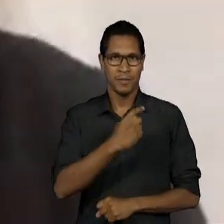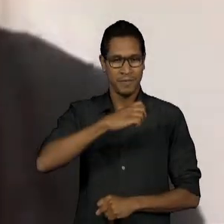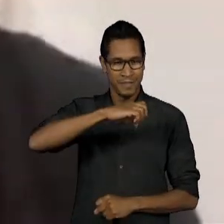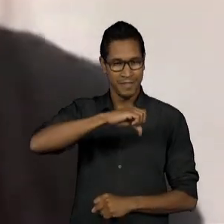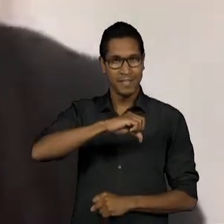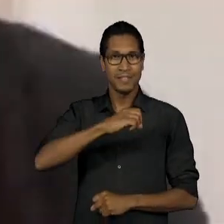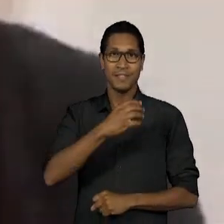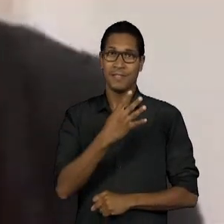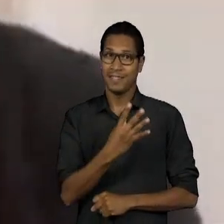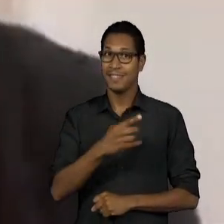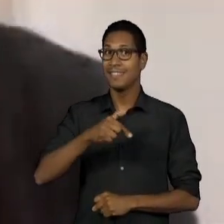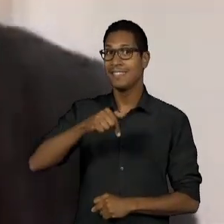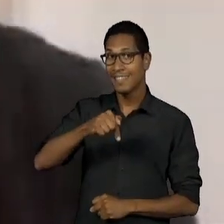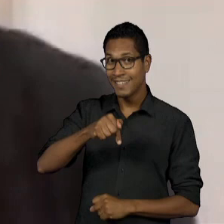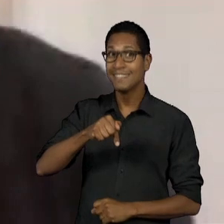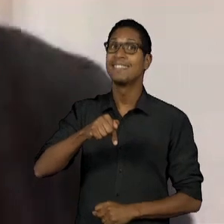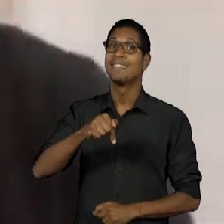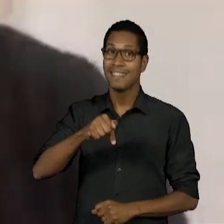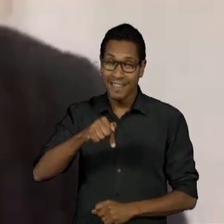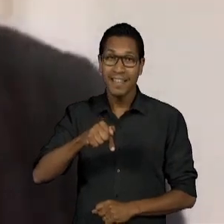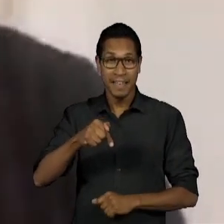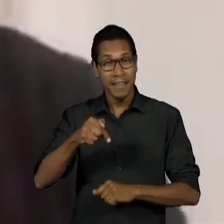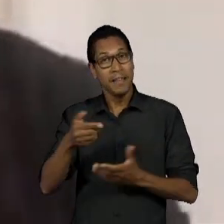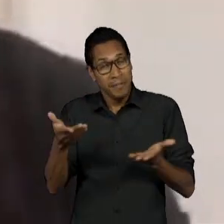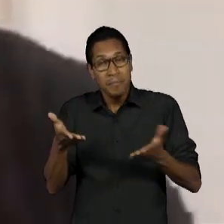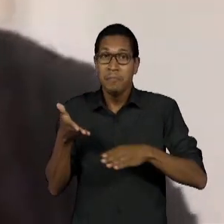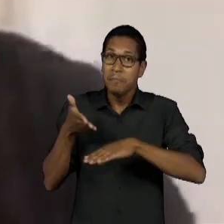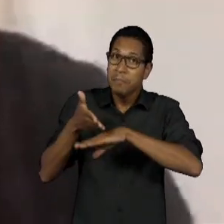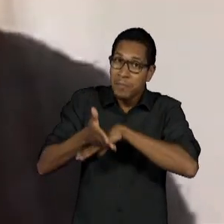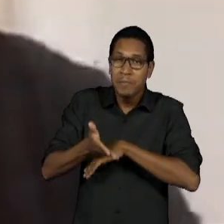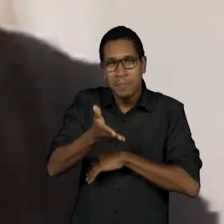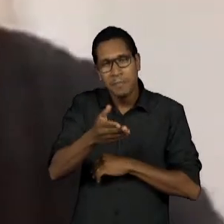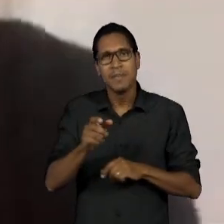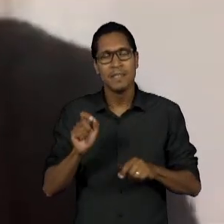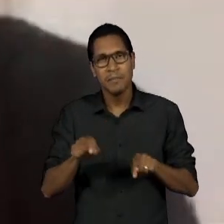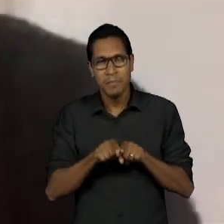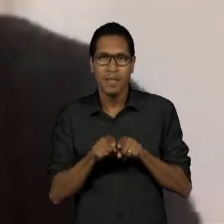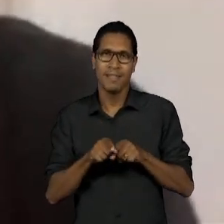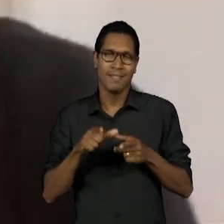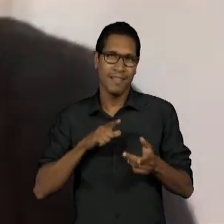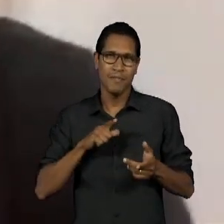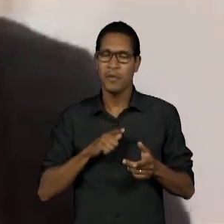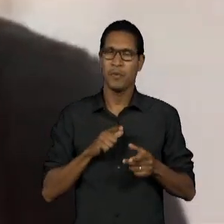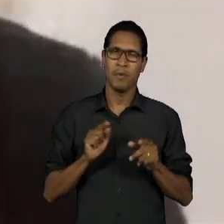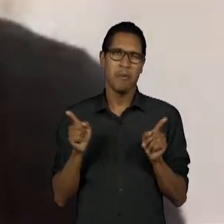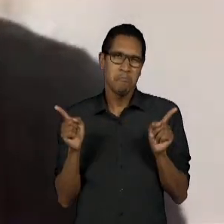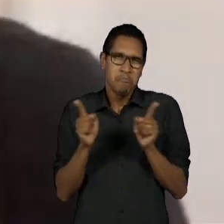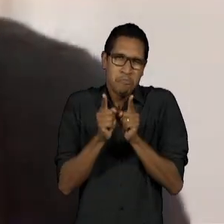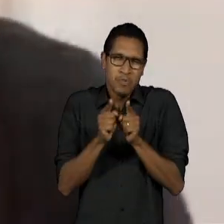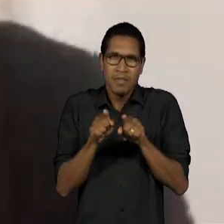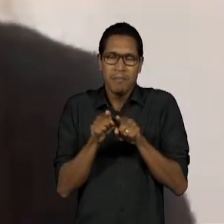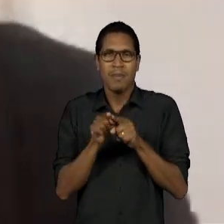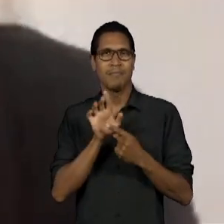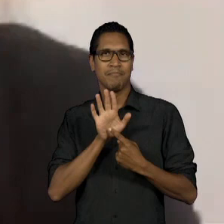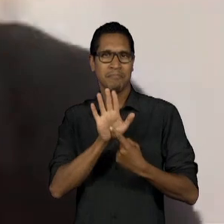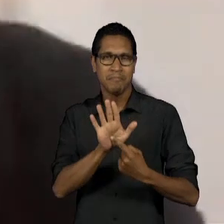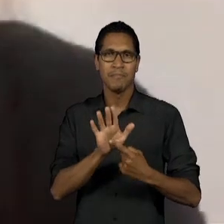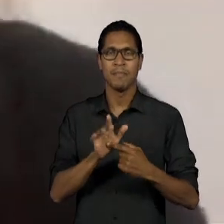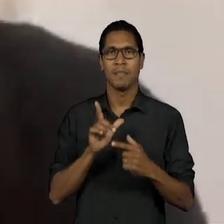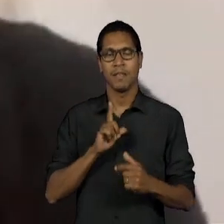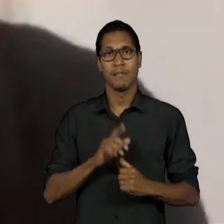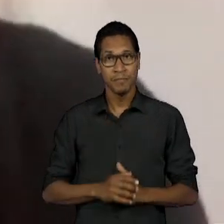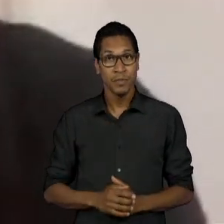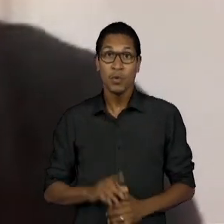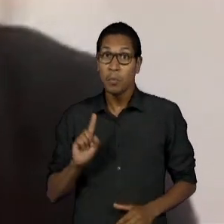1947. Então, eu também participei e eu fiz um esquete. Então, eu, em realidade, participei